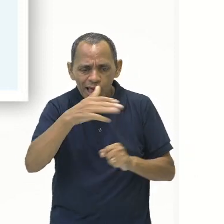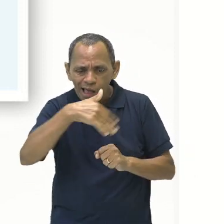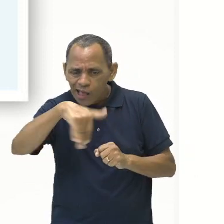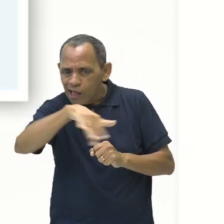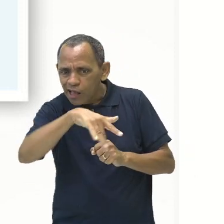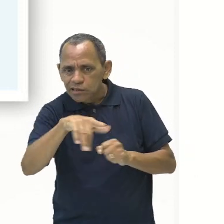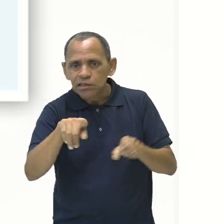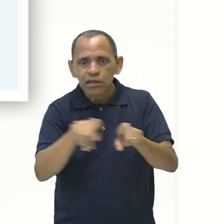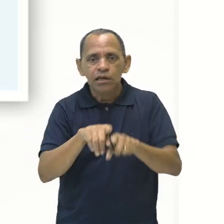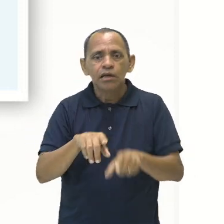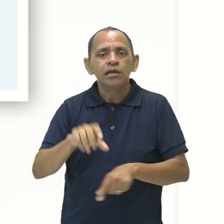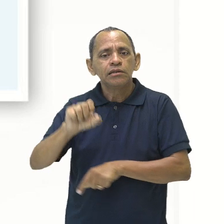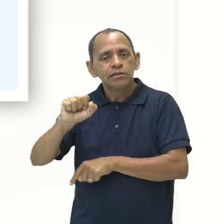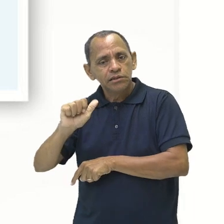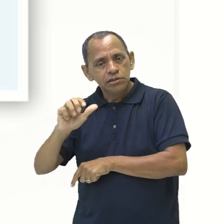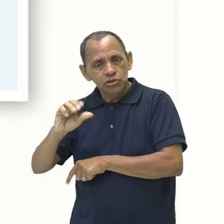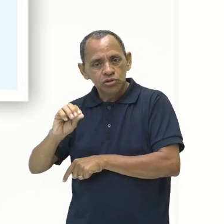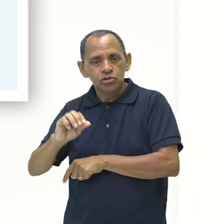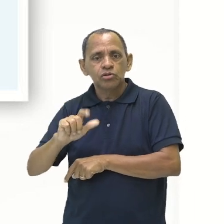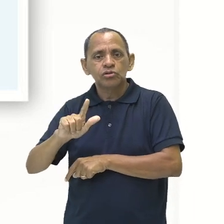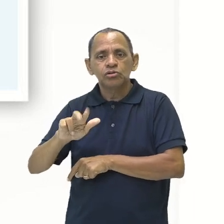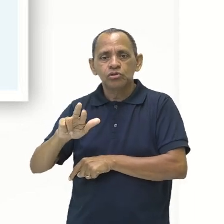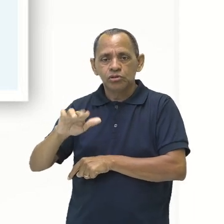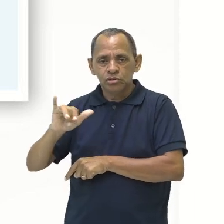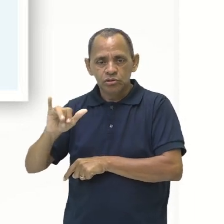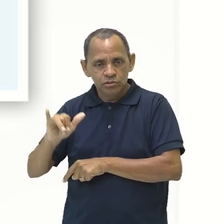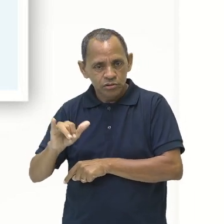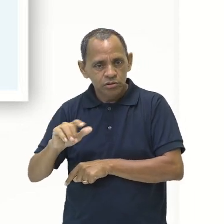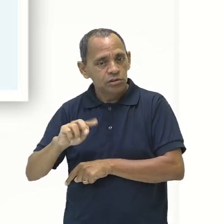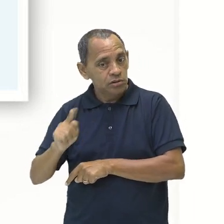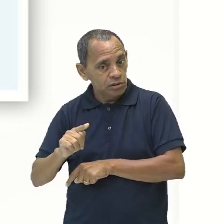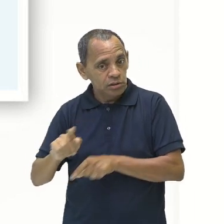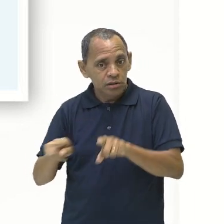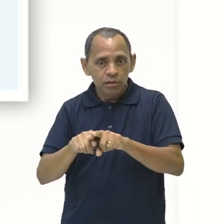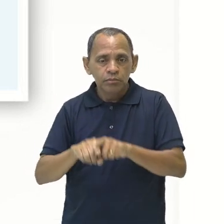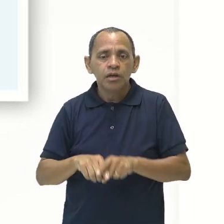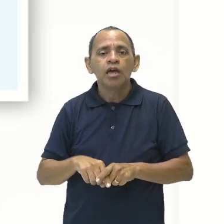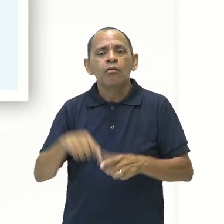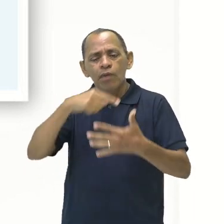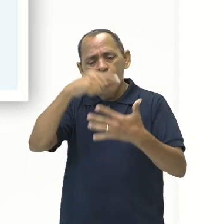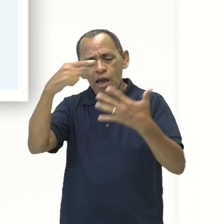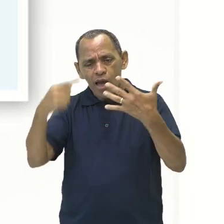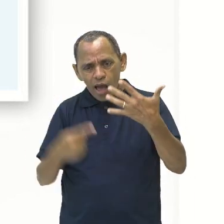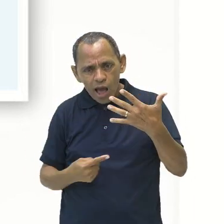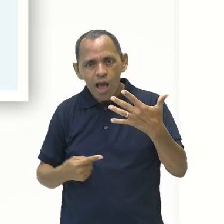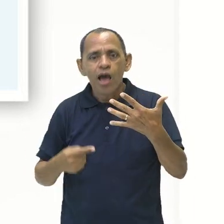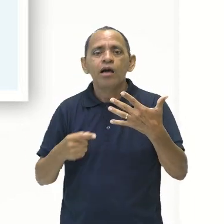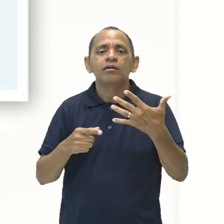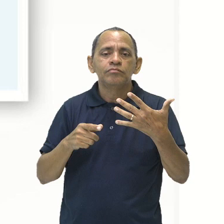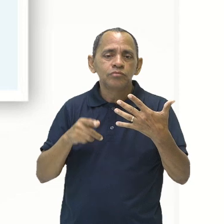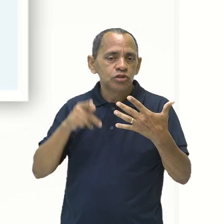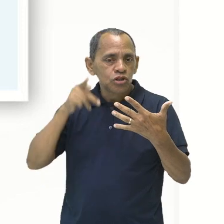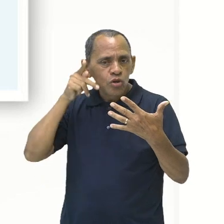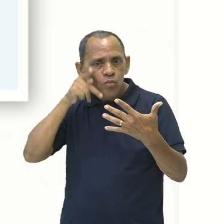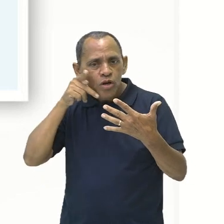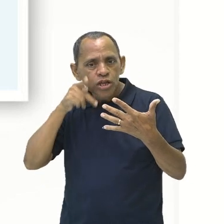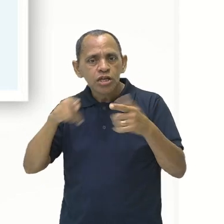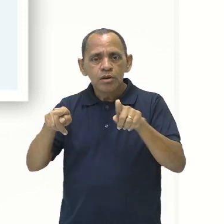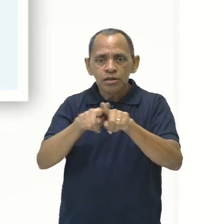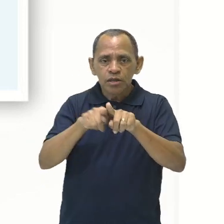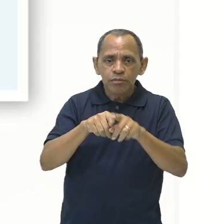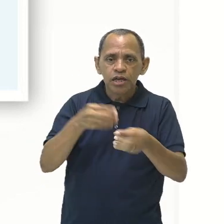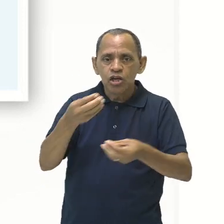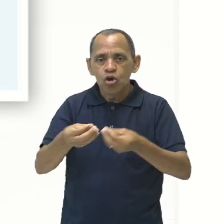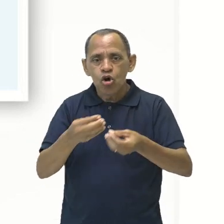como São Luís, Fortaleza, Natal, Paraíba, Olinda, Recife. E nessa